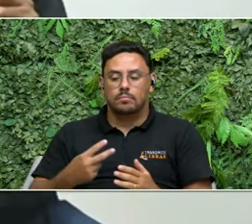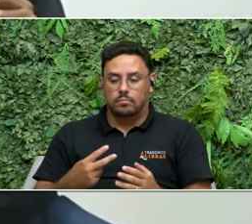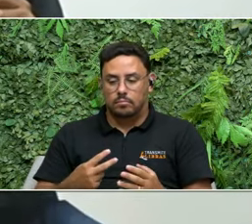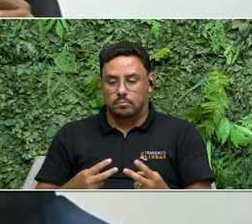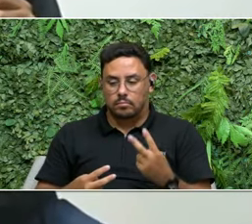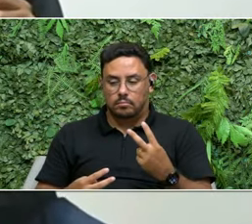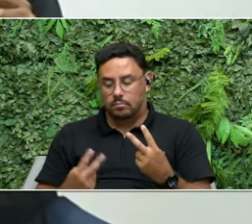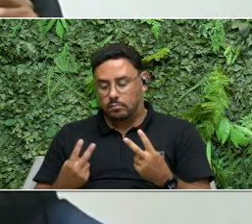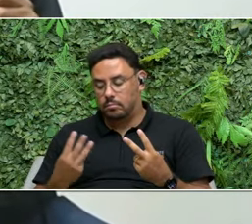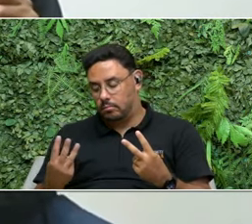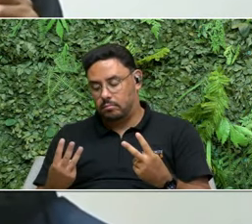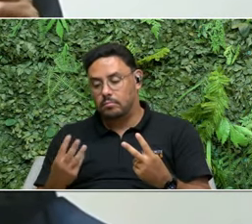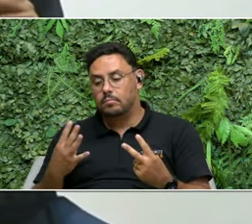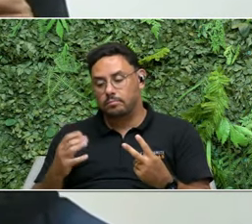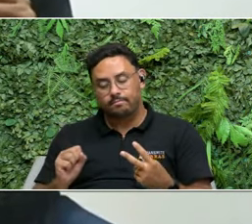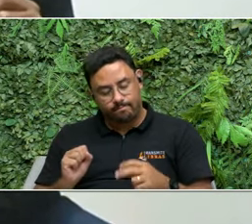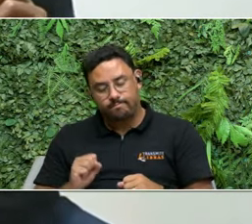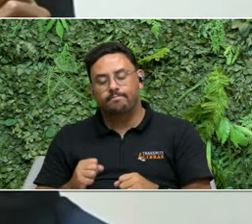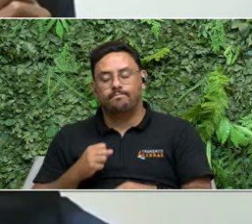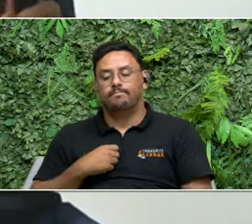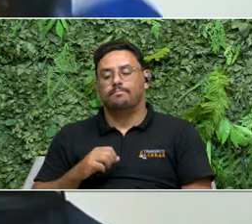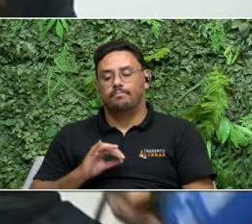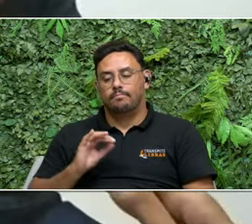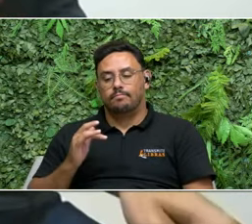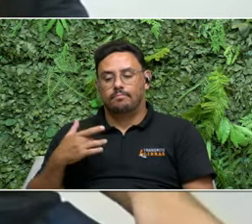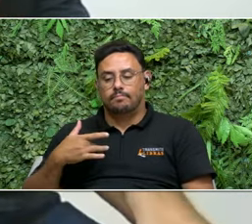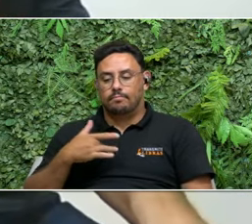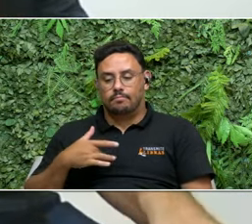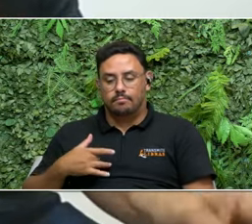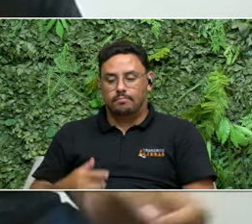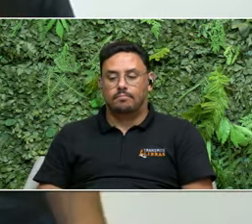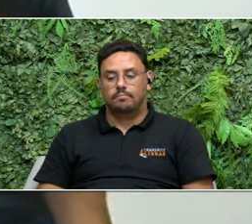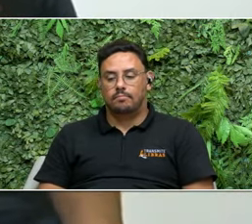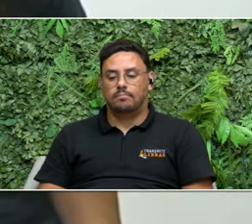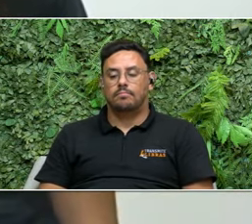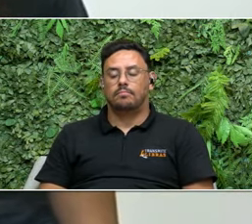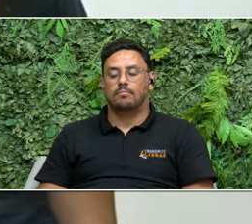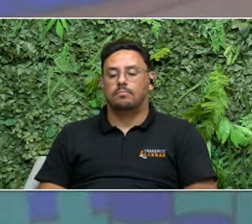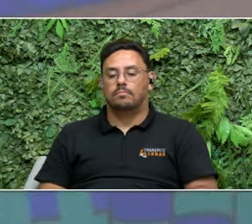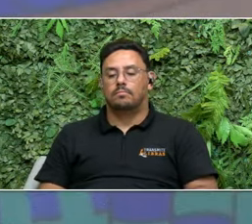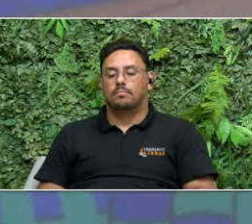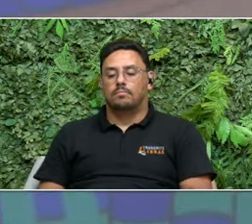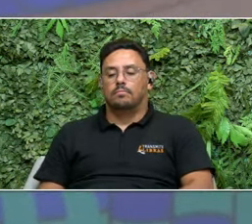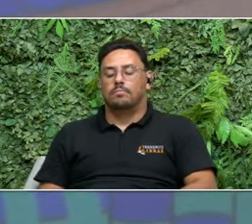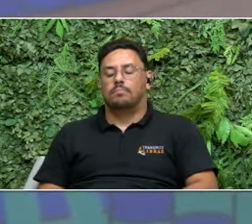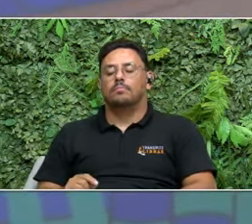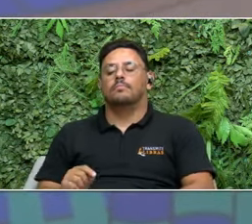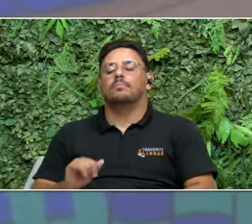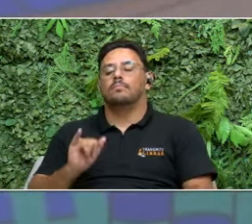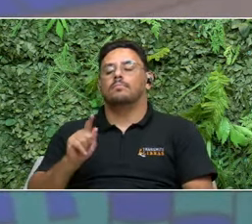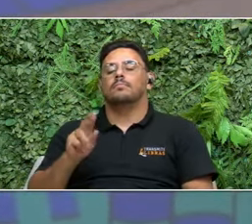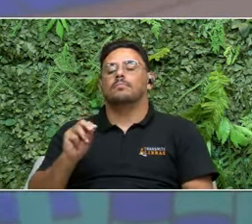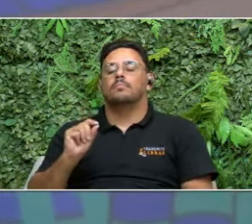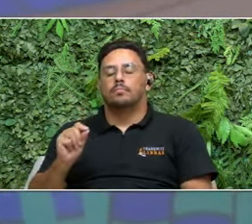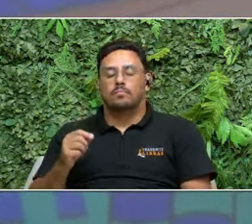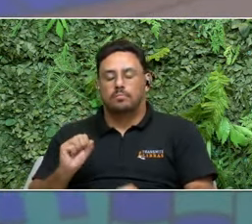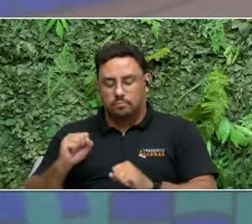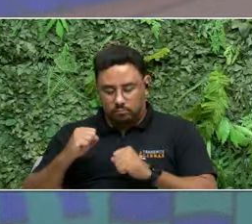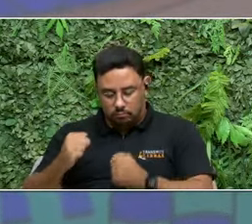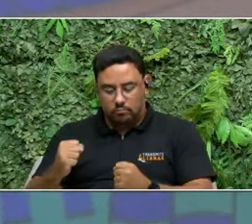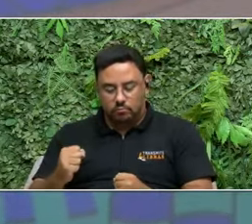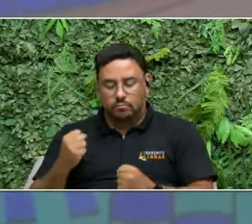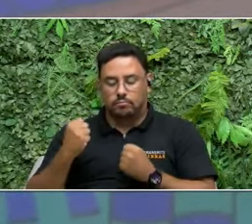Vencer É lógico que Sem dúvida nenhuma é o Cruzeiro muit os nossos repórteres quem sai fortalecido desse